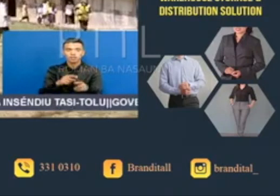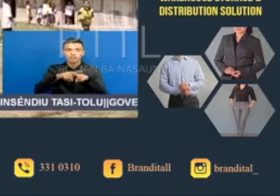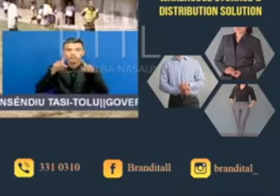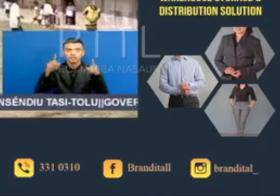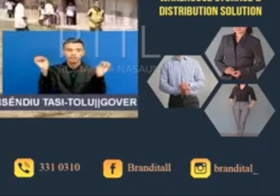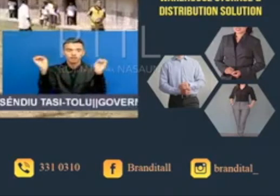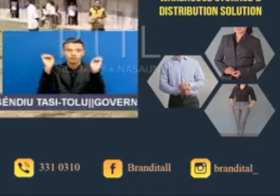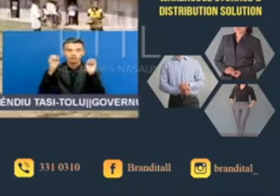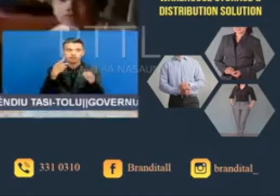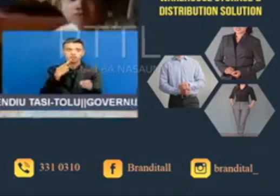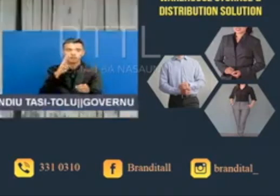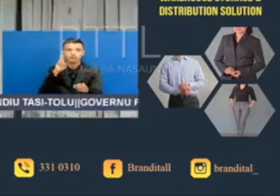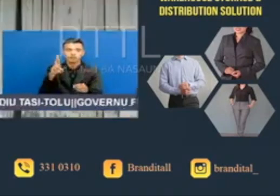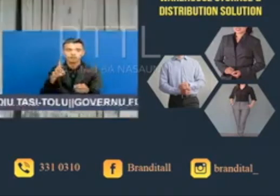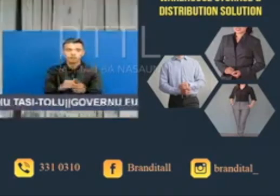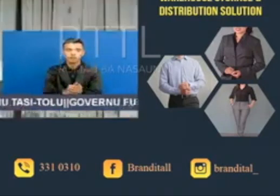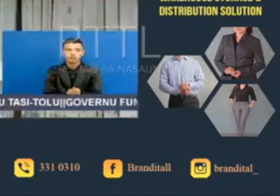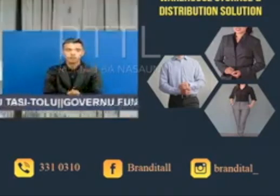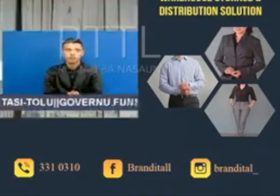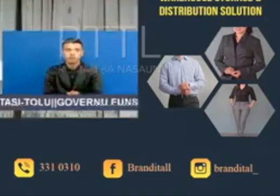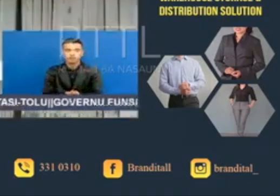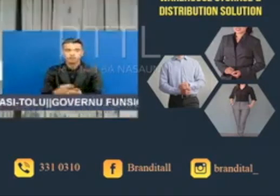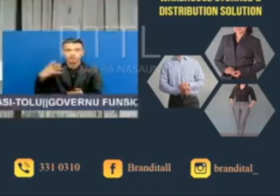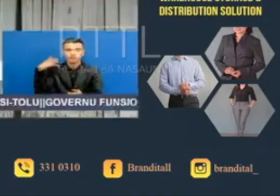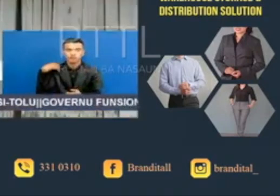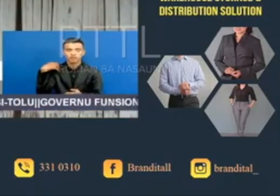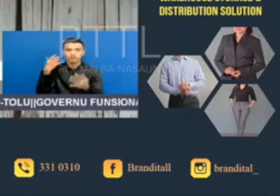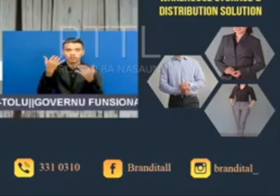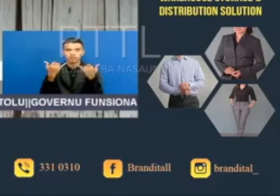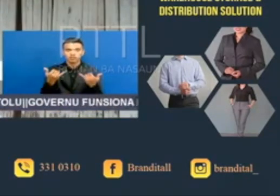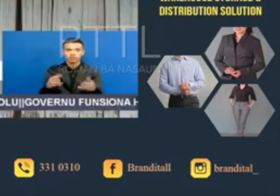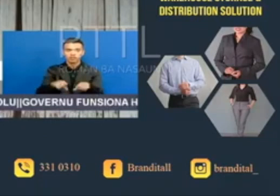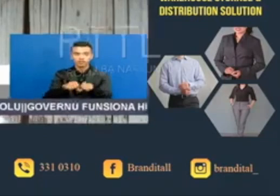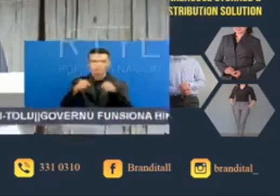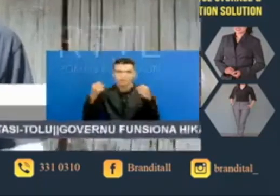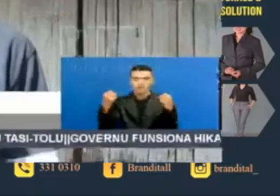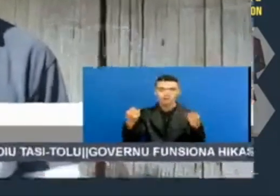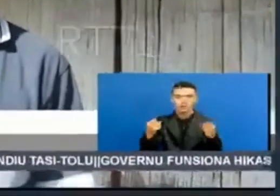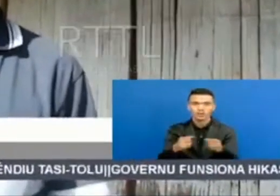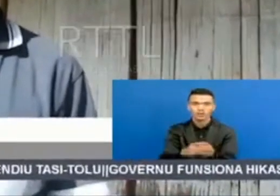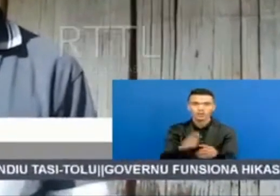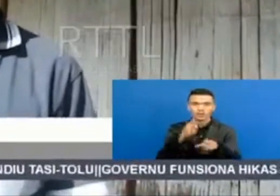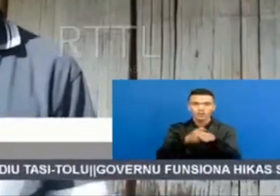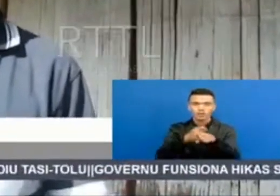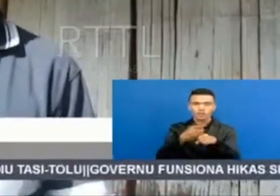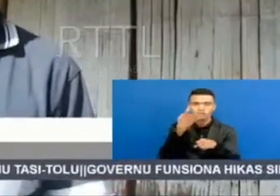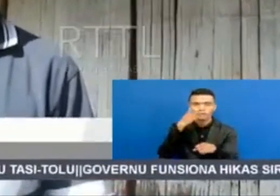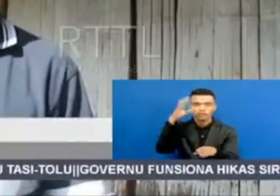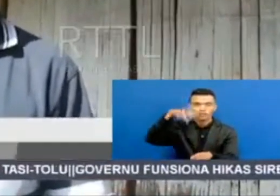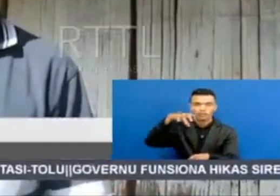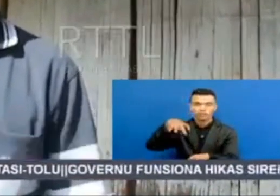bela ia resposta. Particular maka edifício agora ne greve teves. Tempo bai udanga bai ani